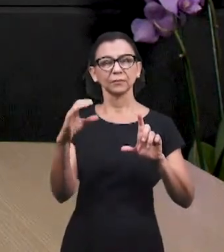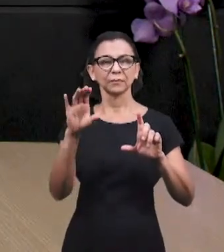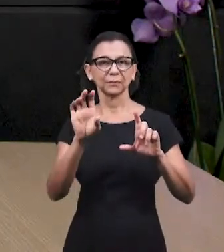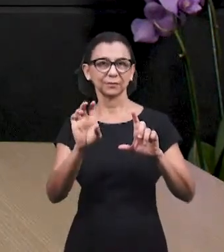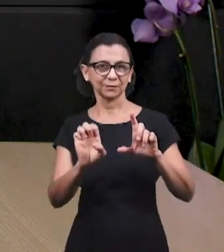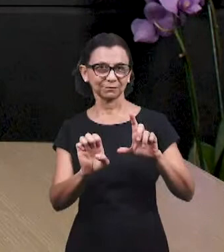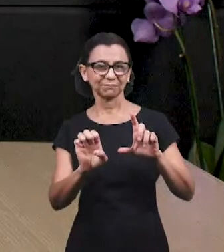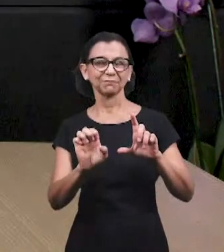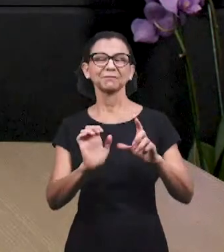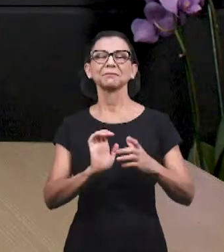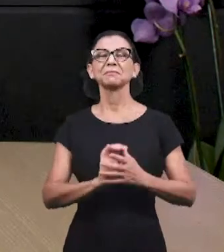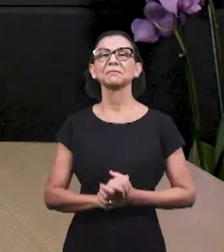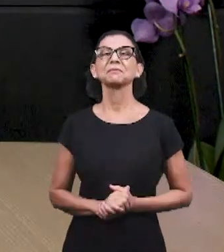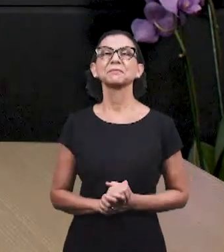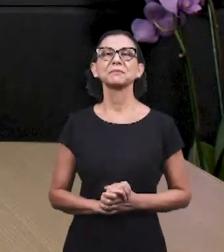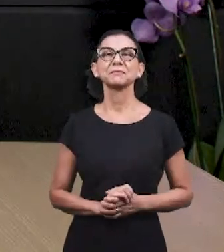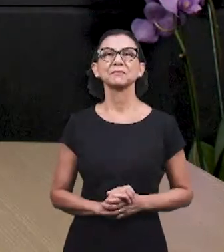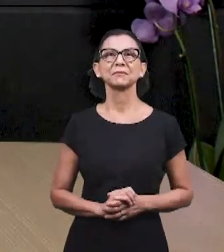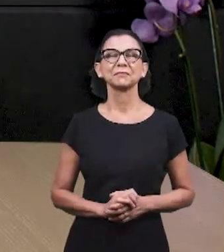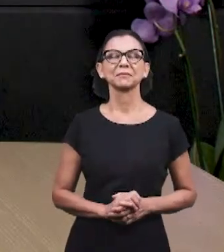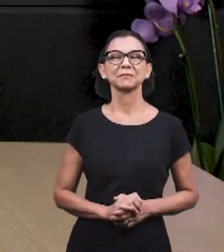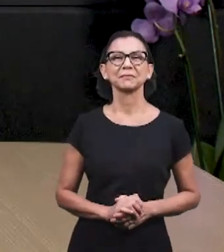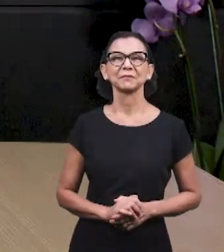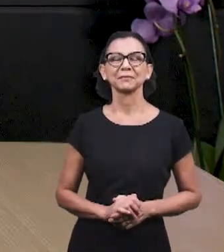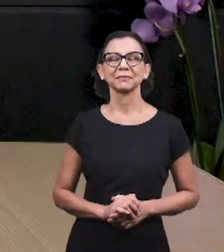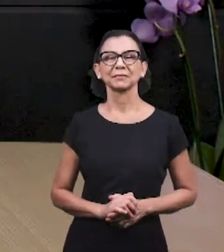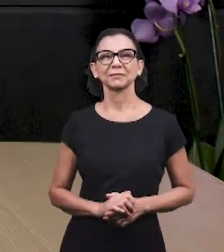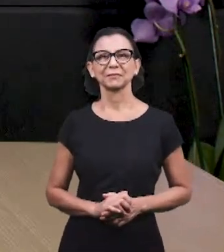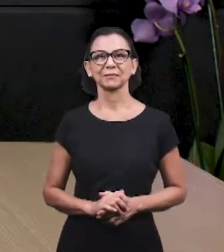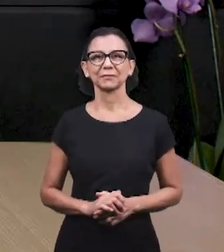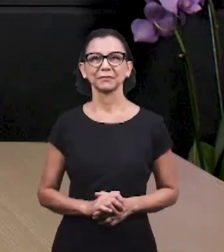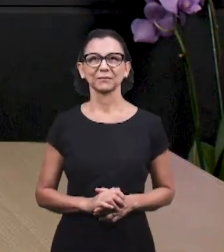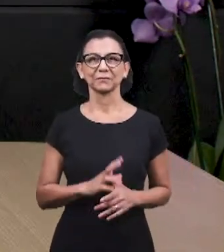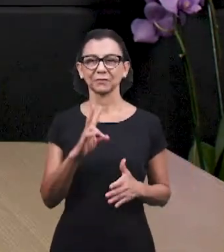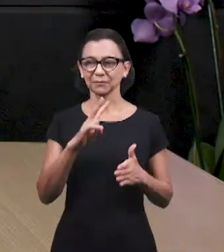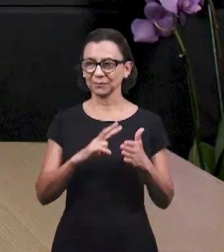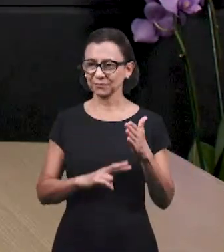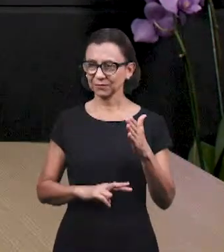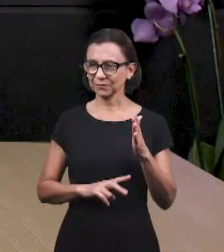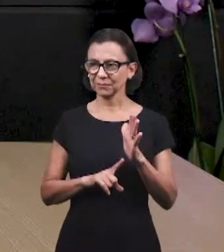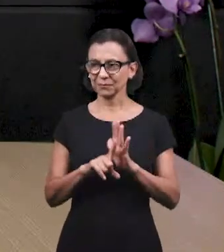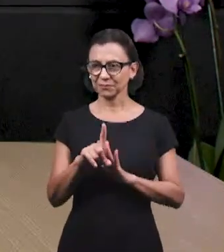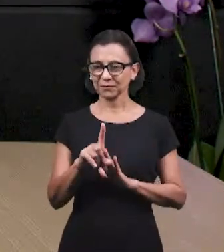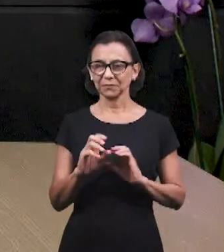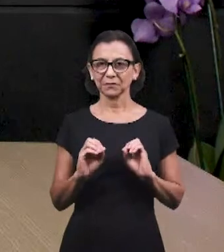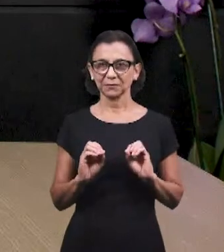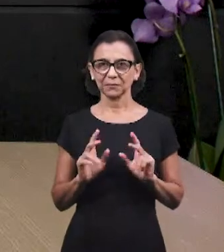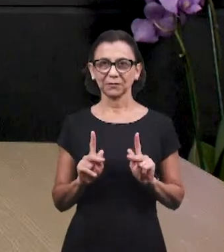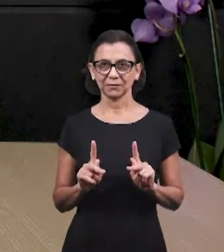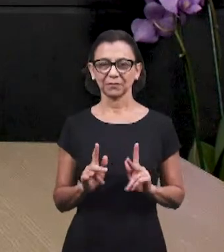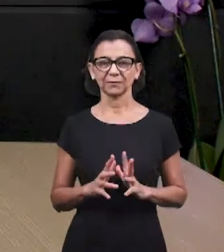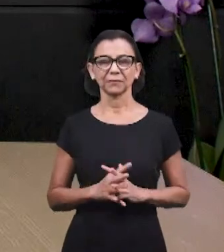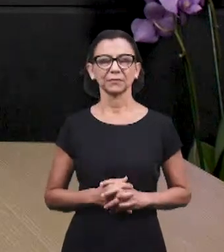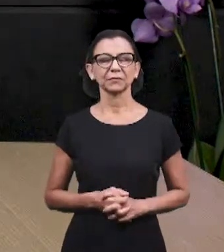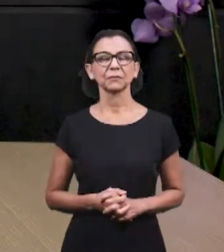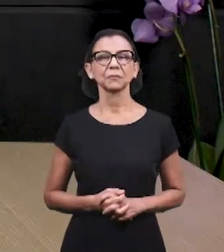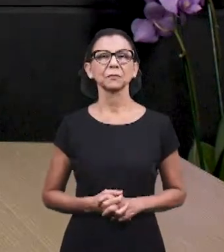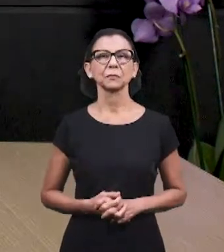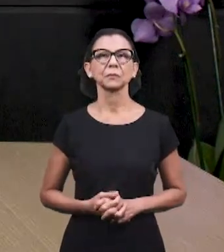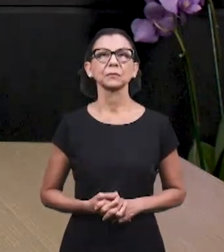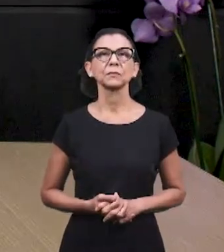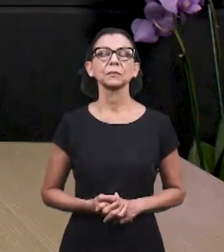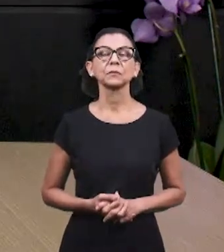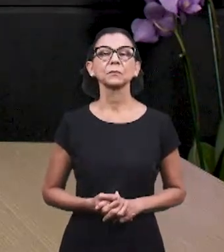letra E, conforme a leitura que você fez, né, da pergunta que foi formulada. Muito bem colocado aí na